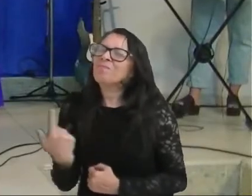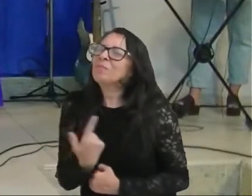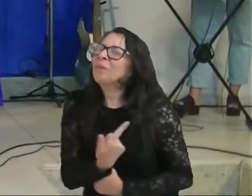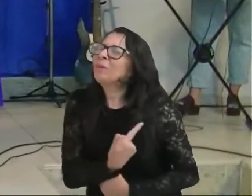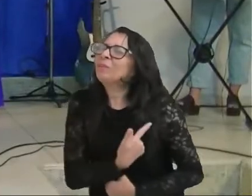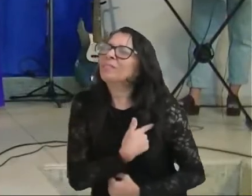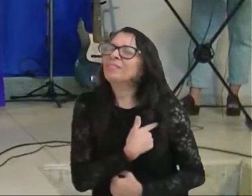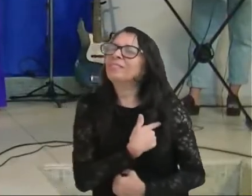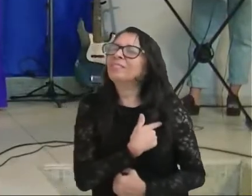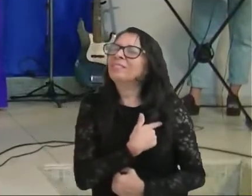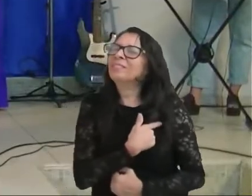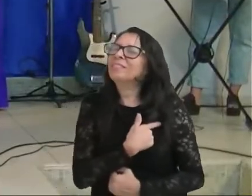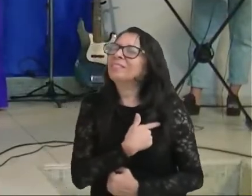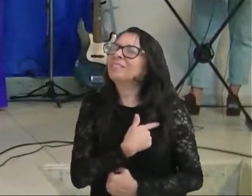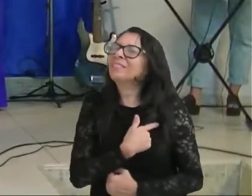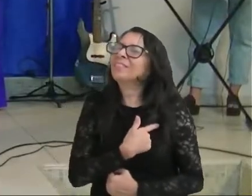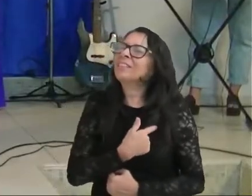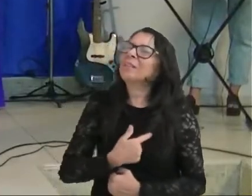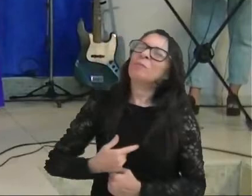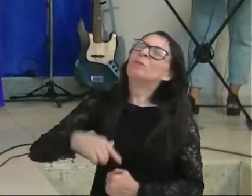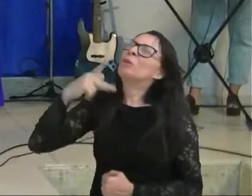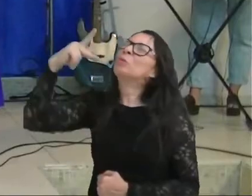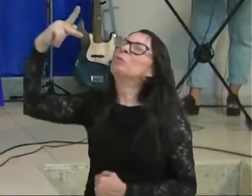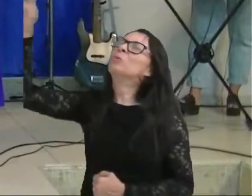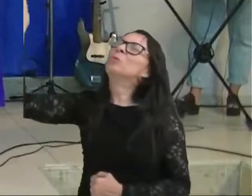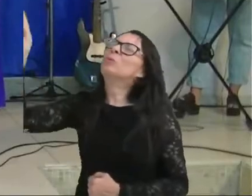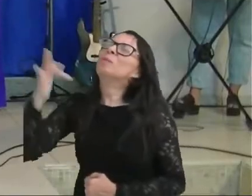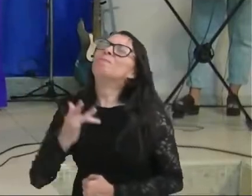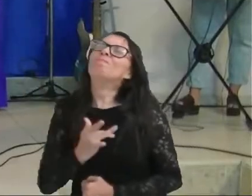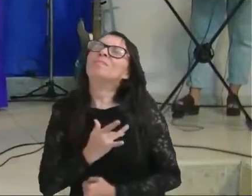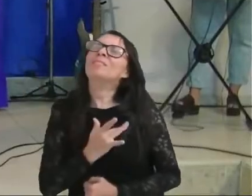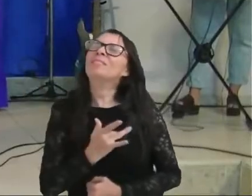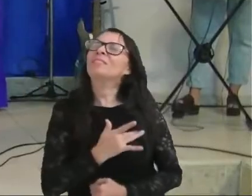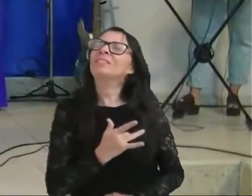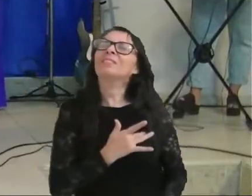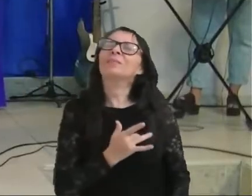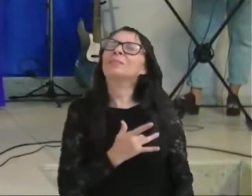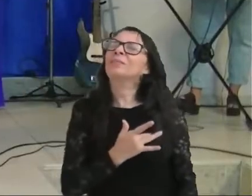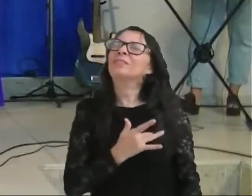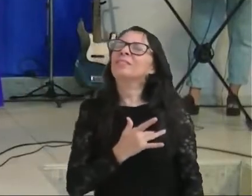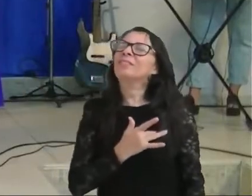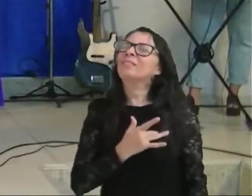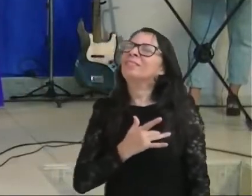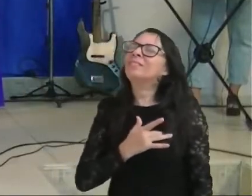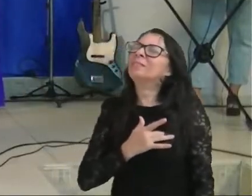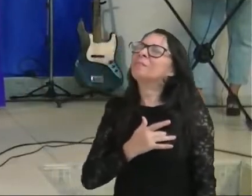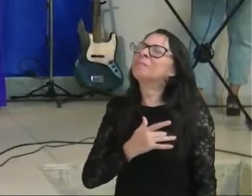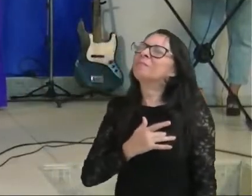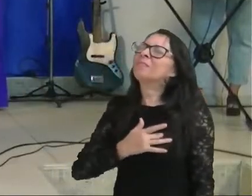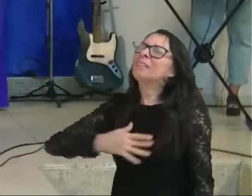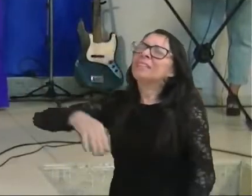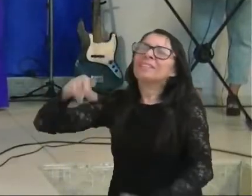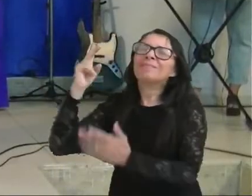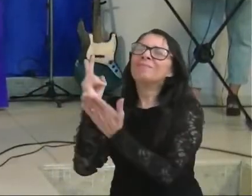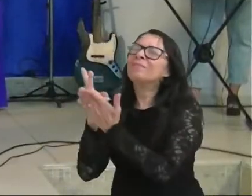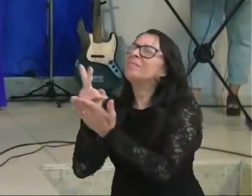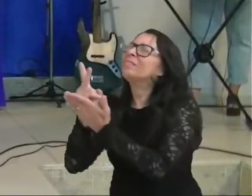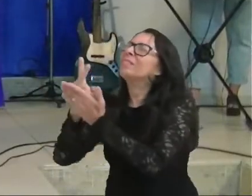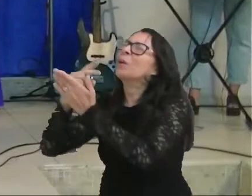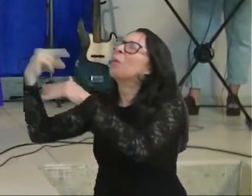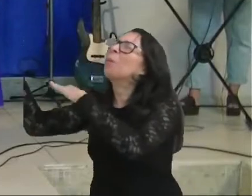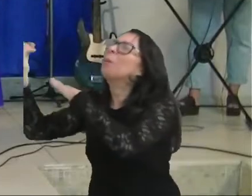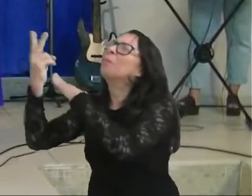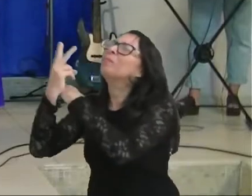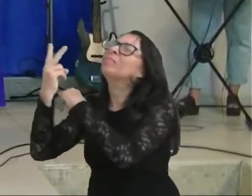está sobre nós, o teu cuidado está sobre nós, ó Pai. Deus, eu quero te apresentar, Senhor, os nossos irmãos que se